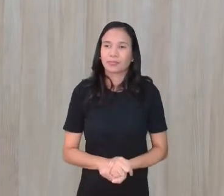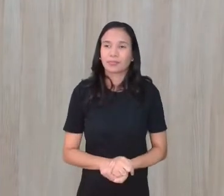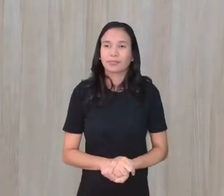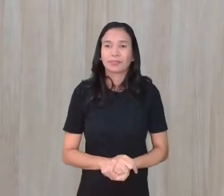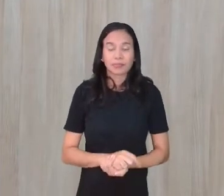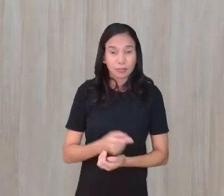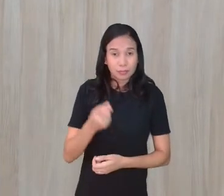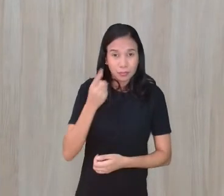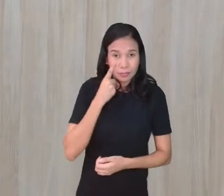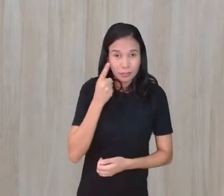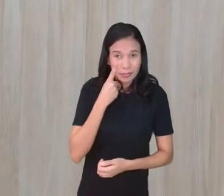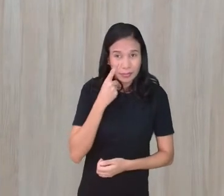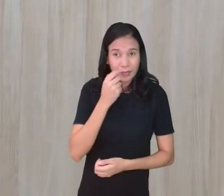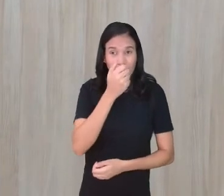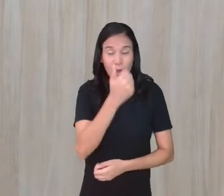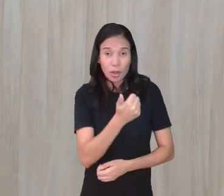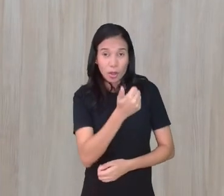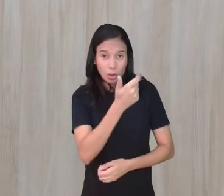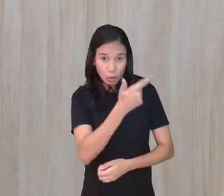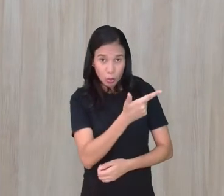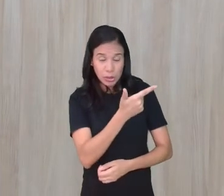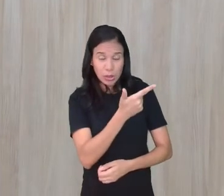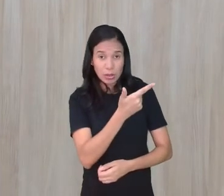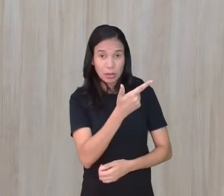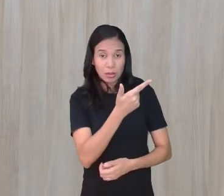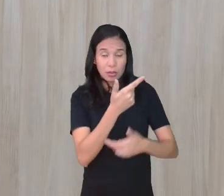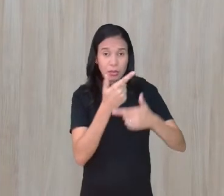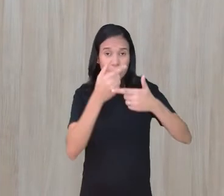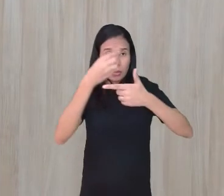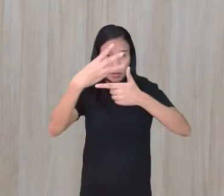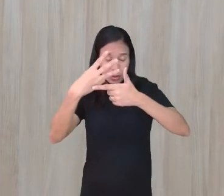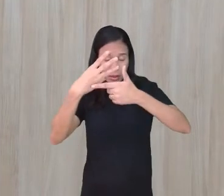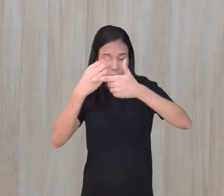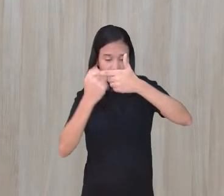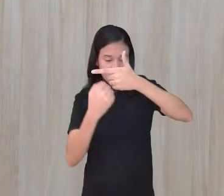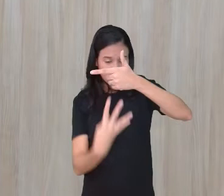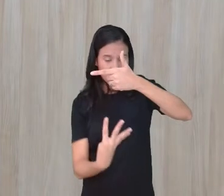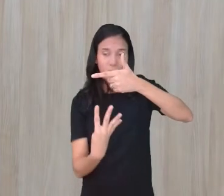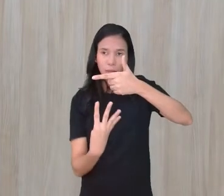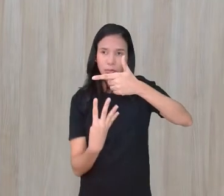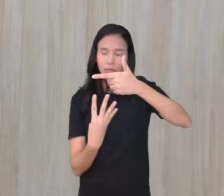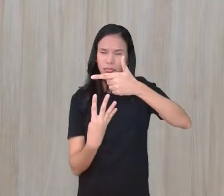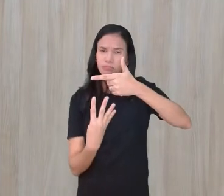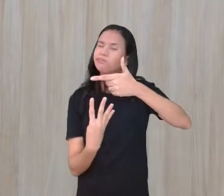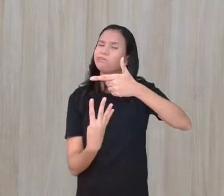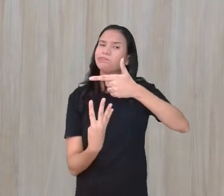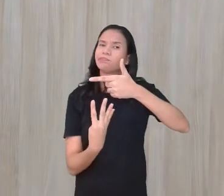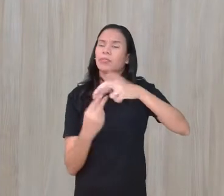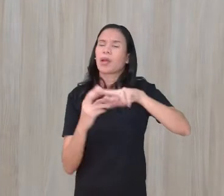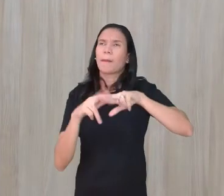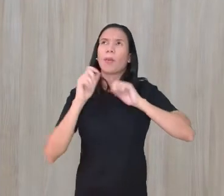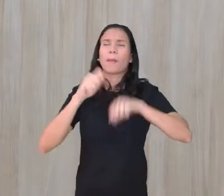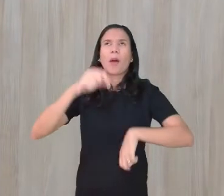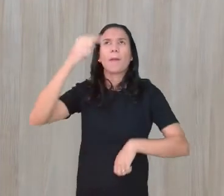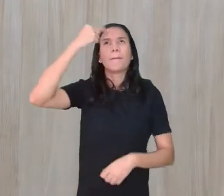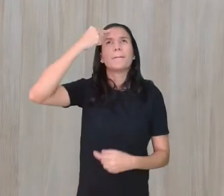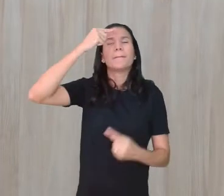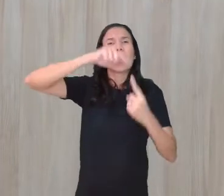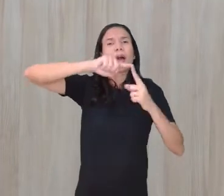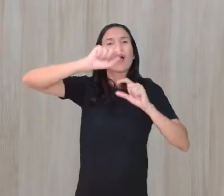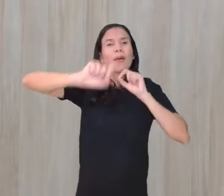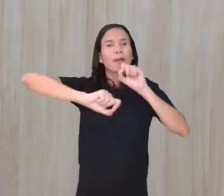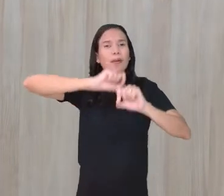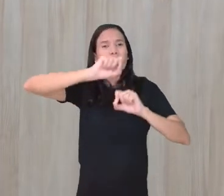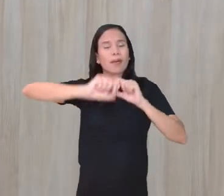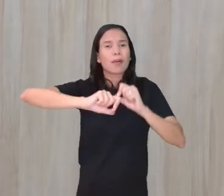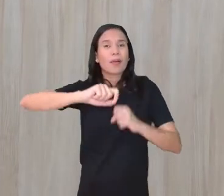Tá vendo que quando eu dividi o 12 por 3 deu igual a 4 e o resto deu 0? Então, eu posso concluir que, além